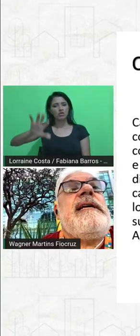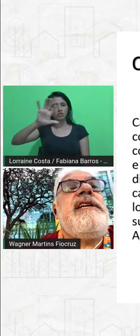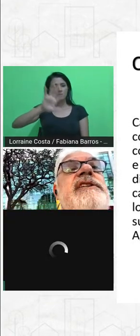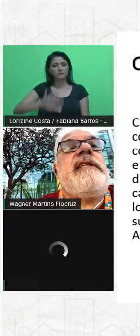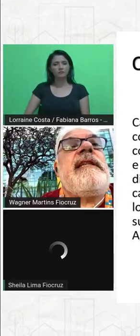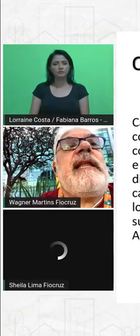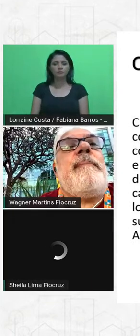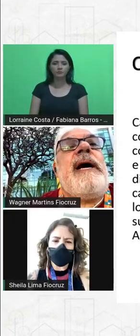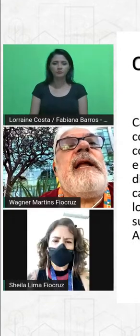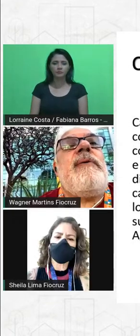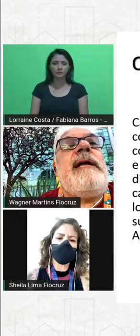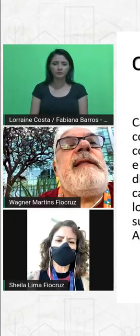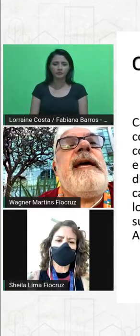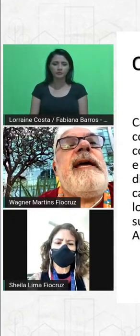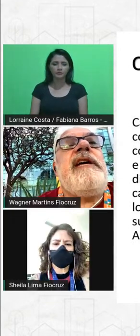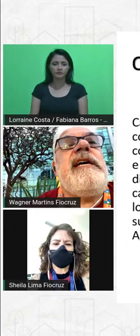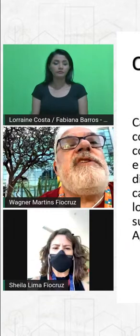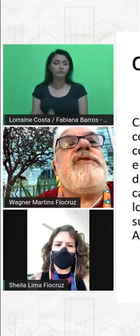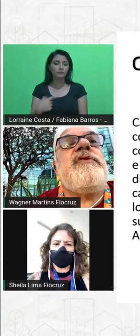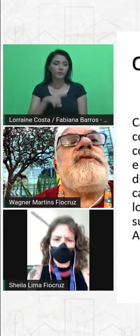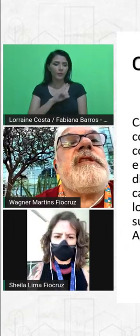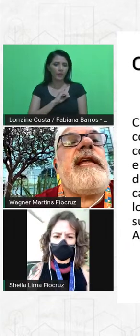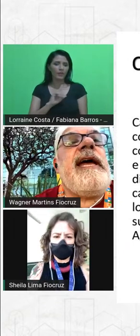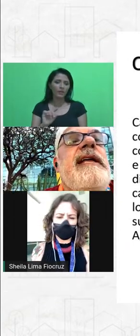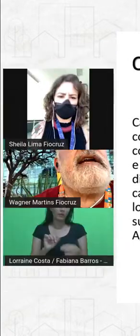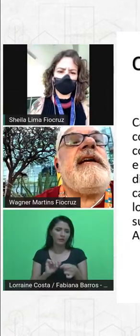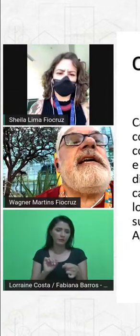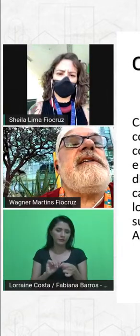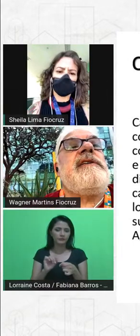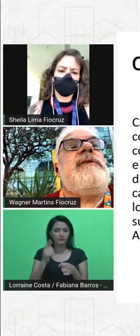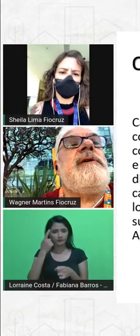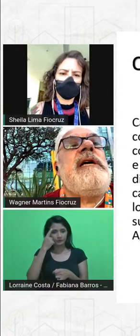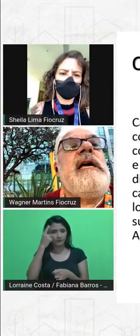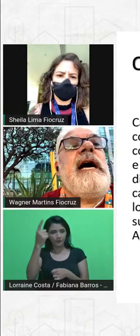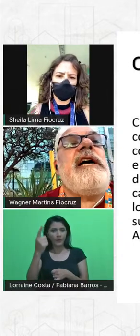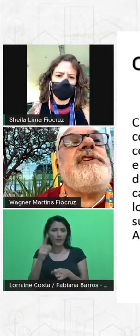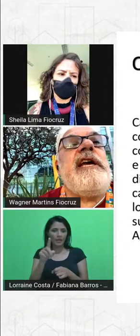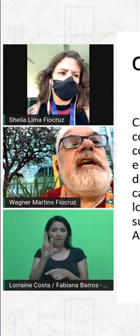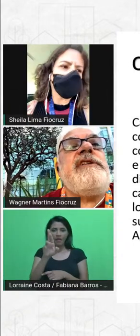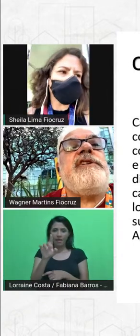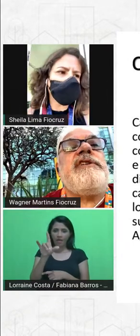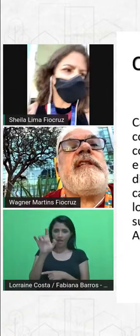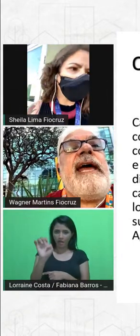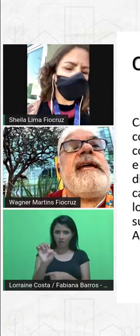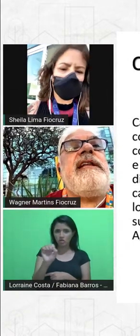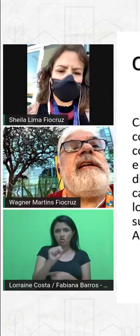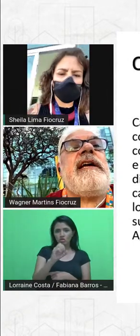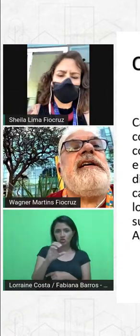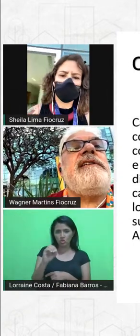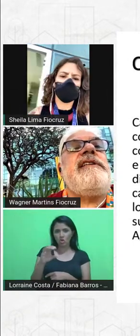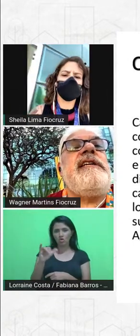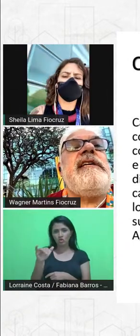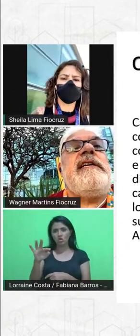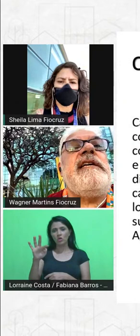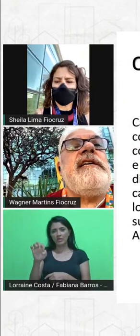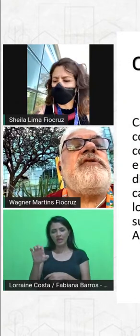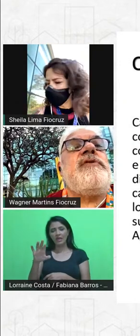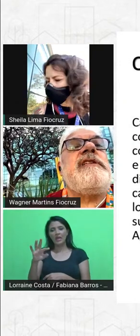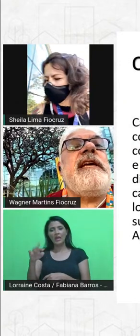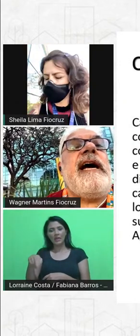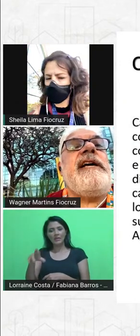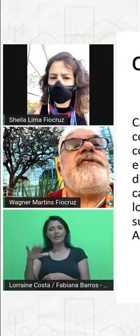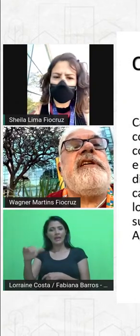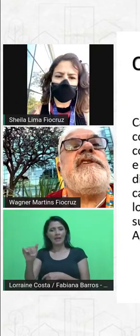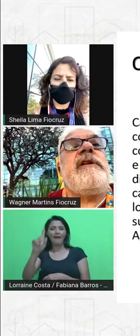A gente trabalha com a ideia de redes sociotécnicas, que são as redes técnicas e